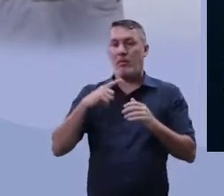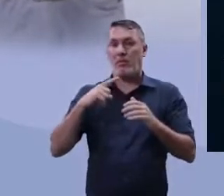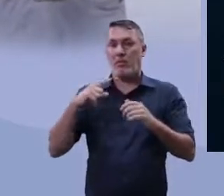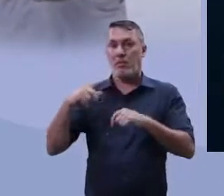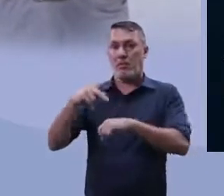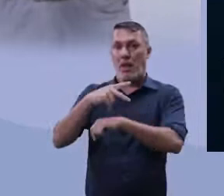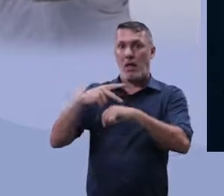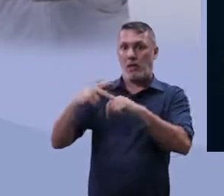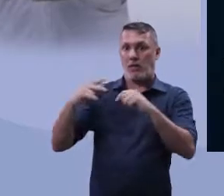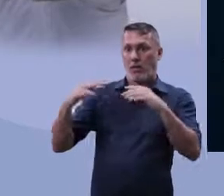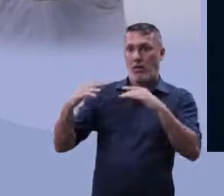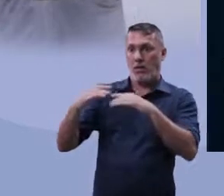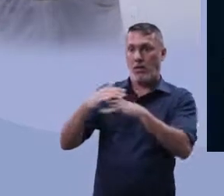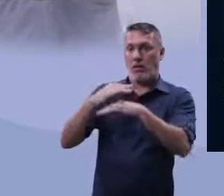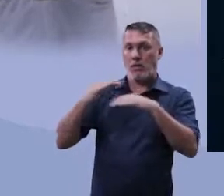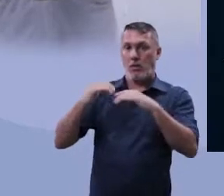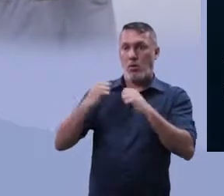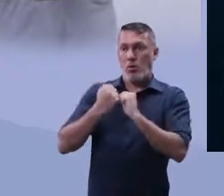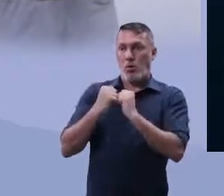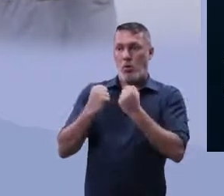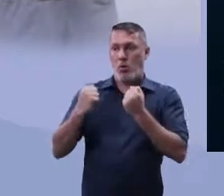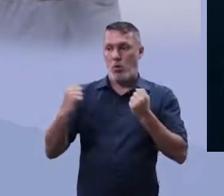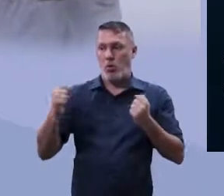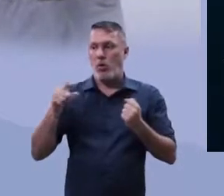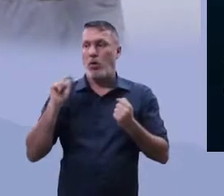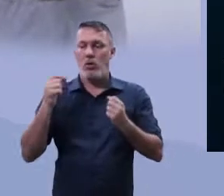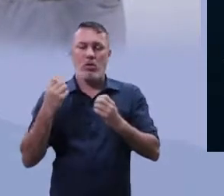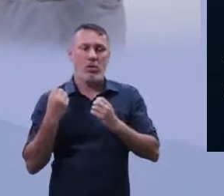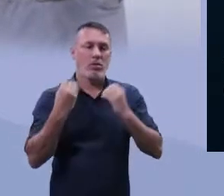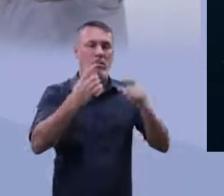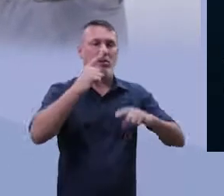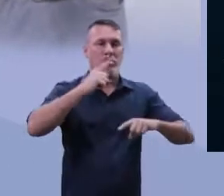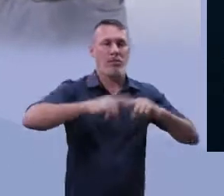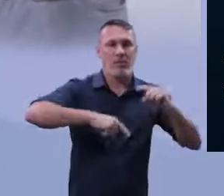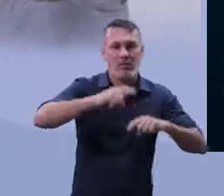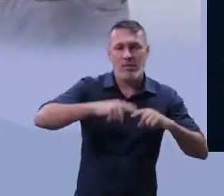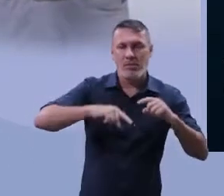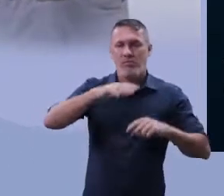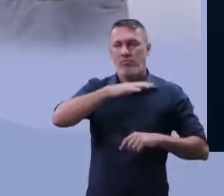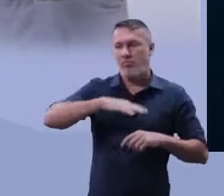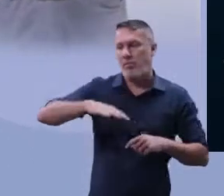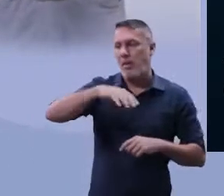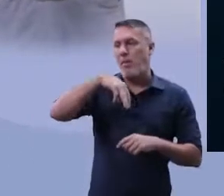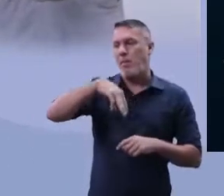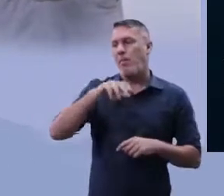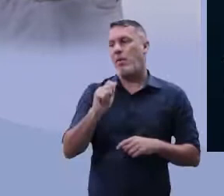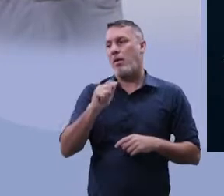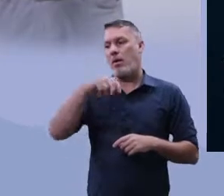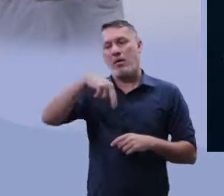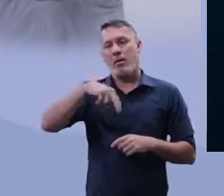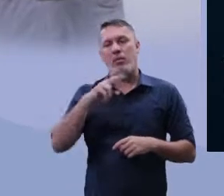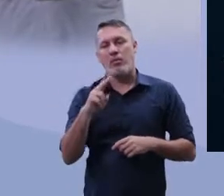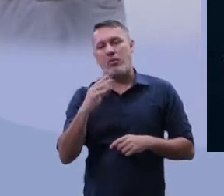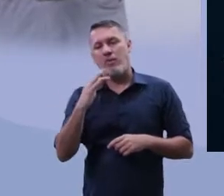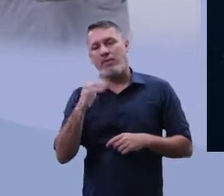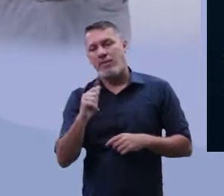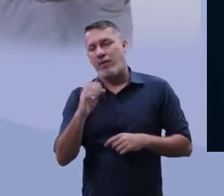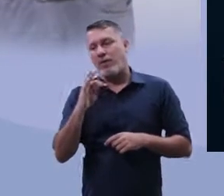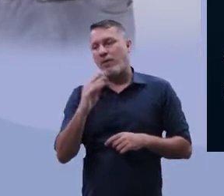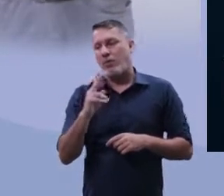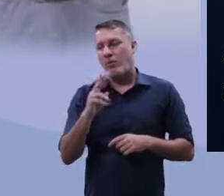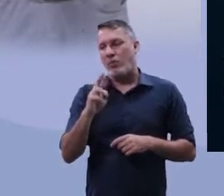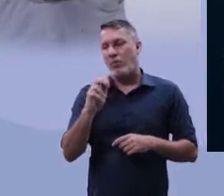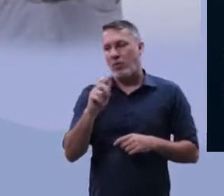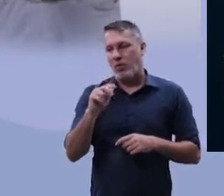produtos manufaturados, enquanto que a colônia mandava para a metrópole, né, por um preço muito mais baixo,